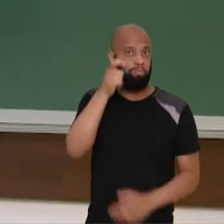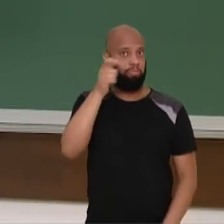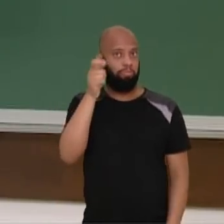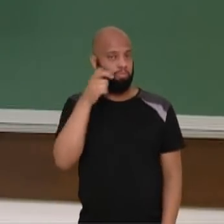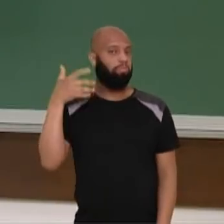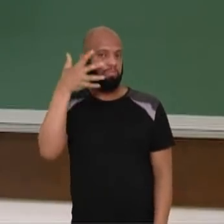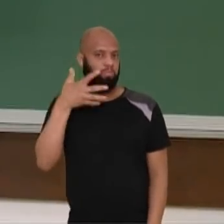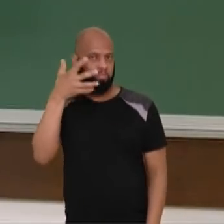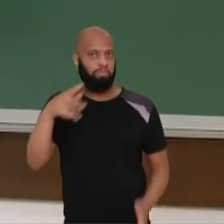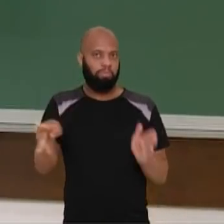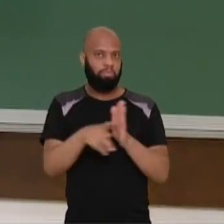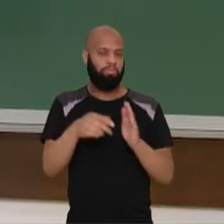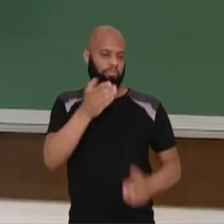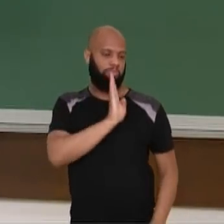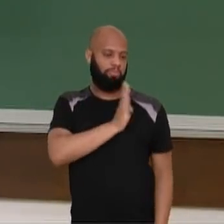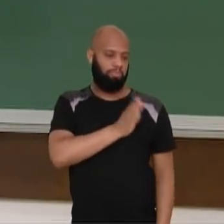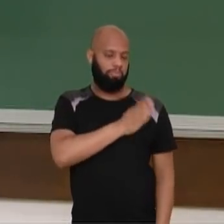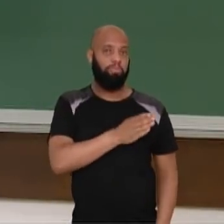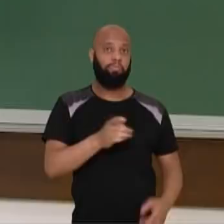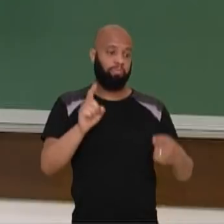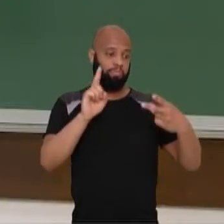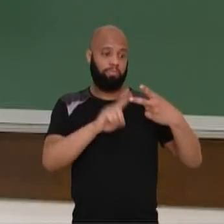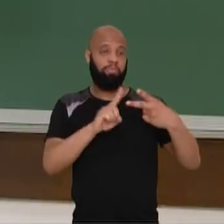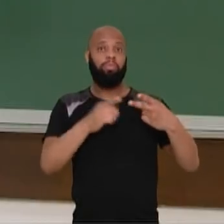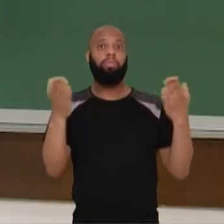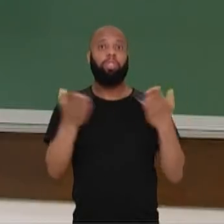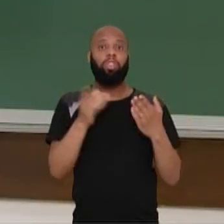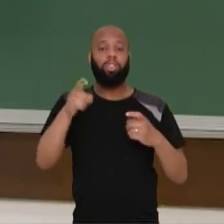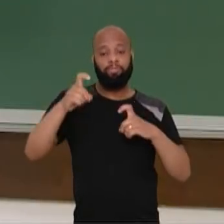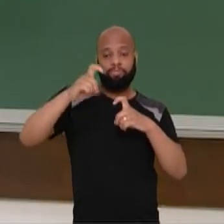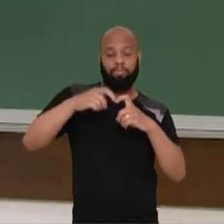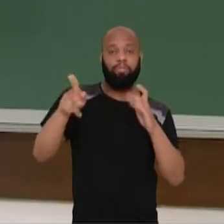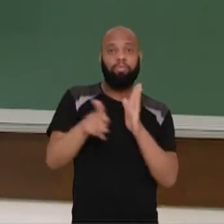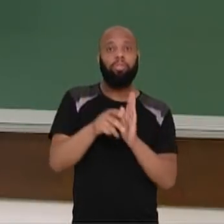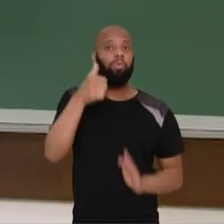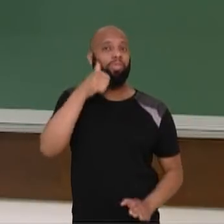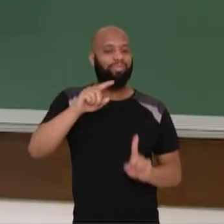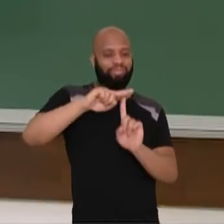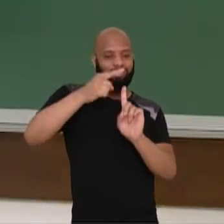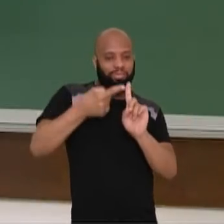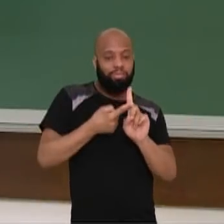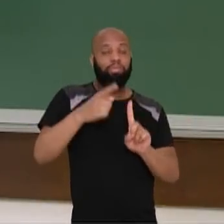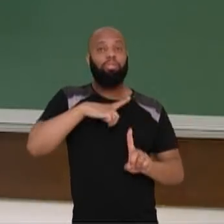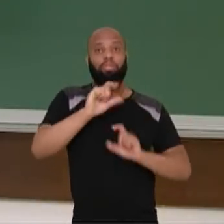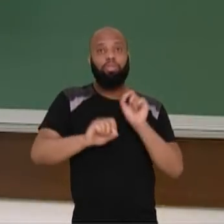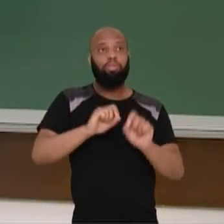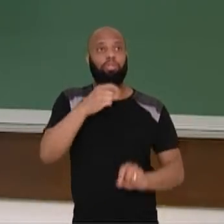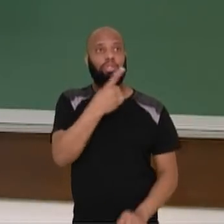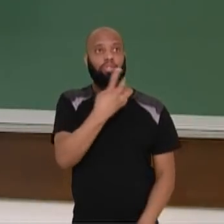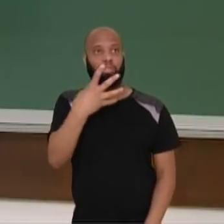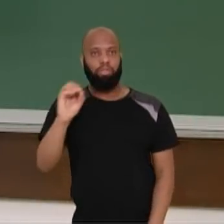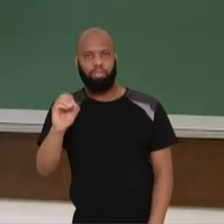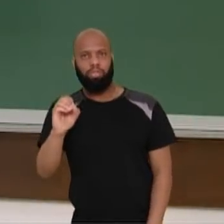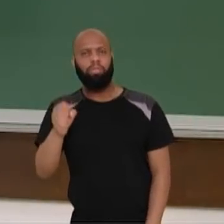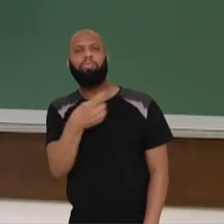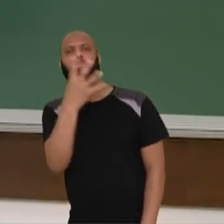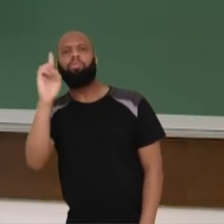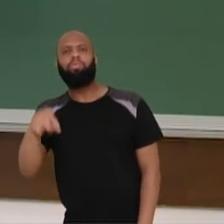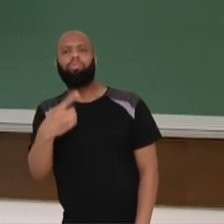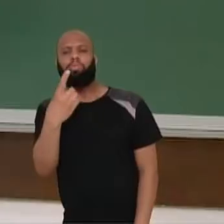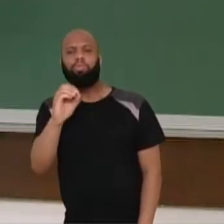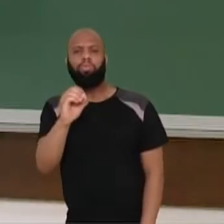cardiologia. E a palestra de obstetrícia? São 140 pessoas que assistiram. Quanto é 10%